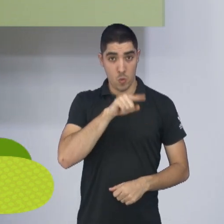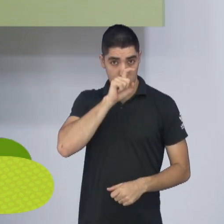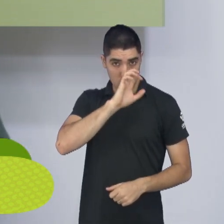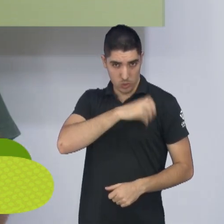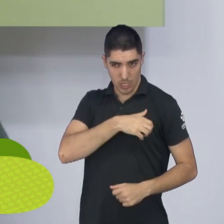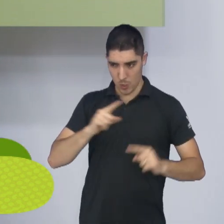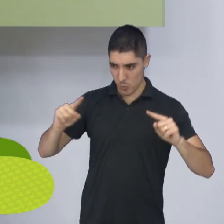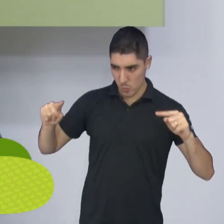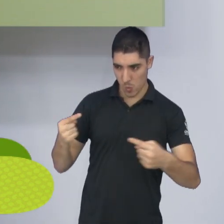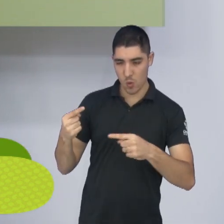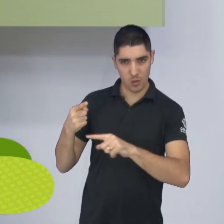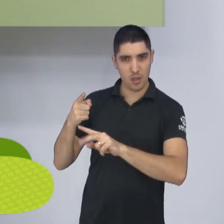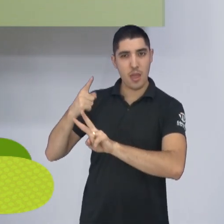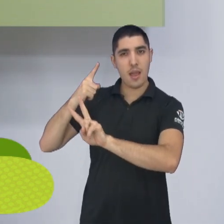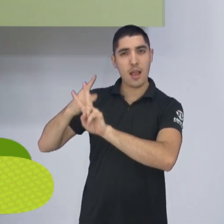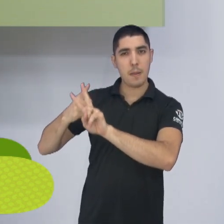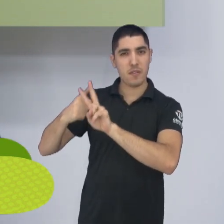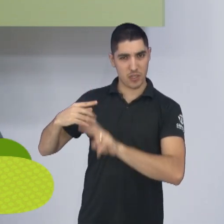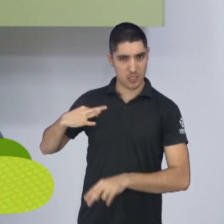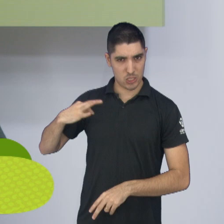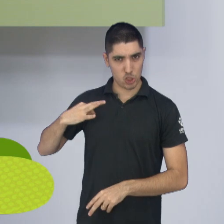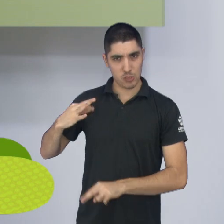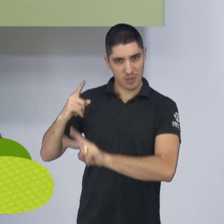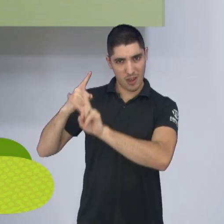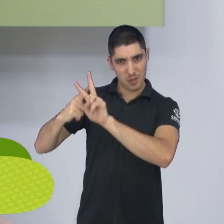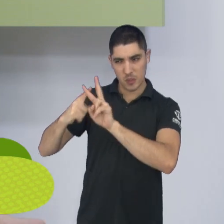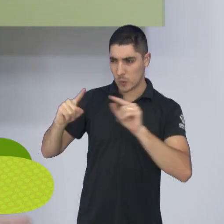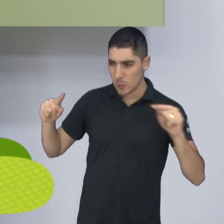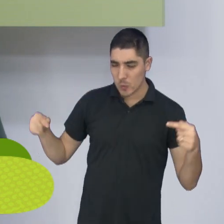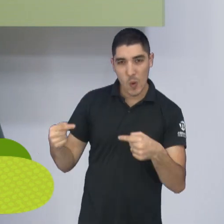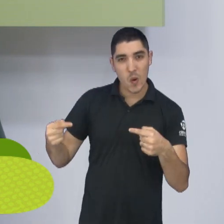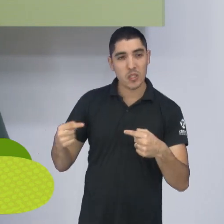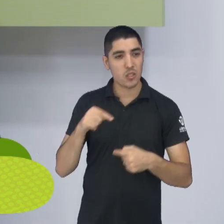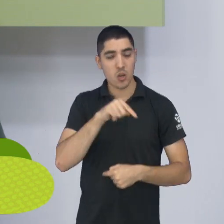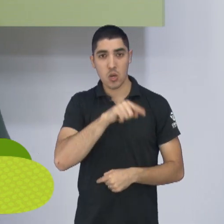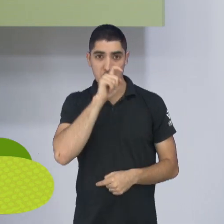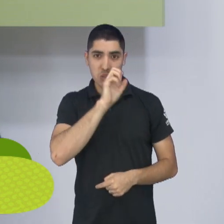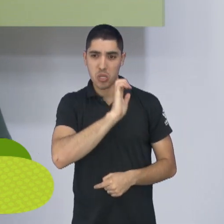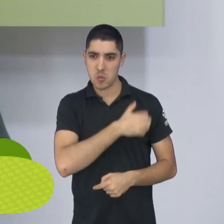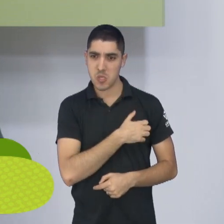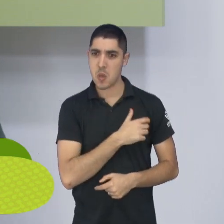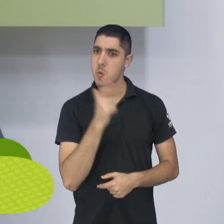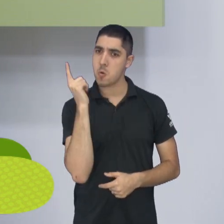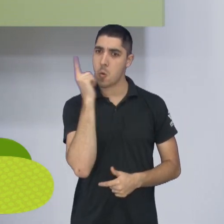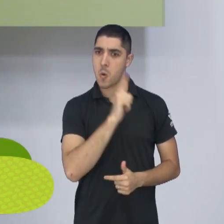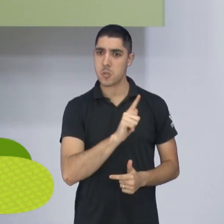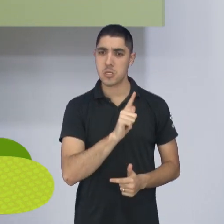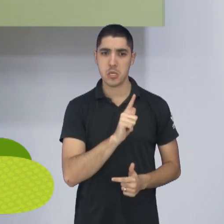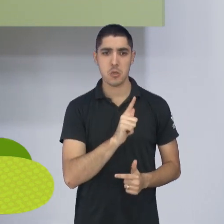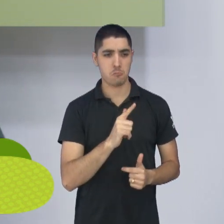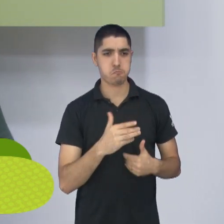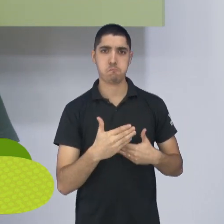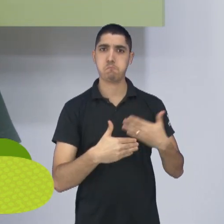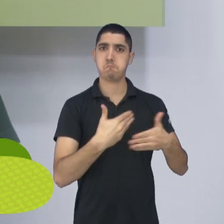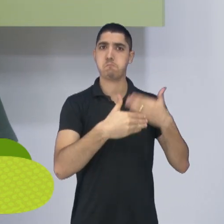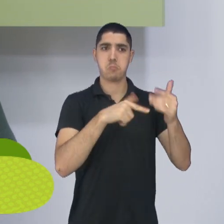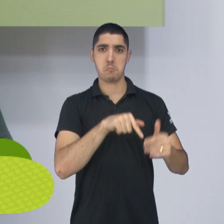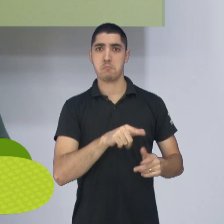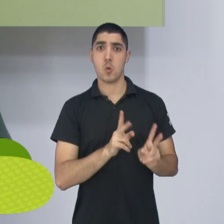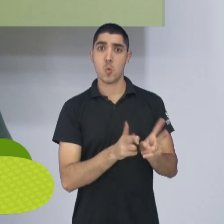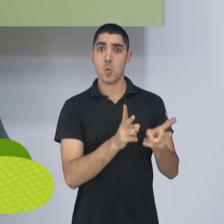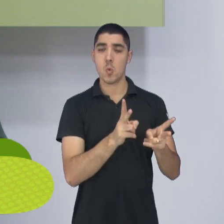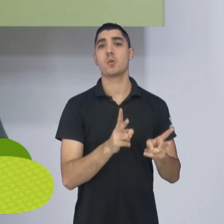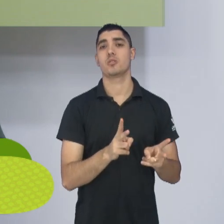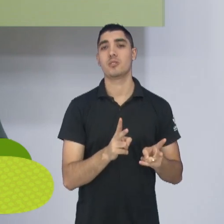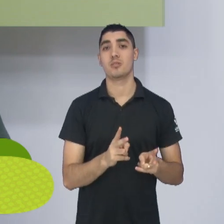também jogou o básico que deu para jogar para garantir esse 1-0, os dois jogos 1-0 com gols do João